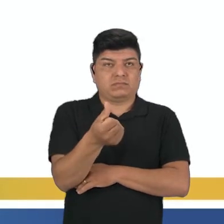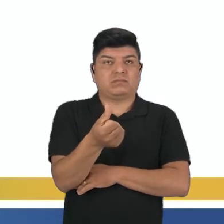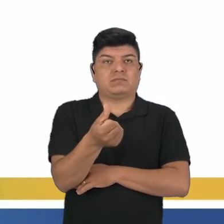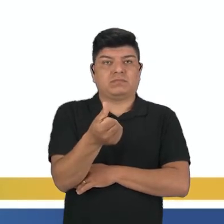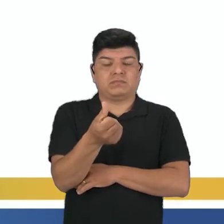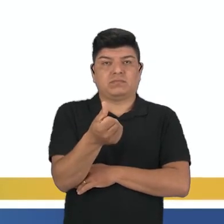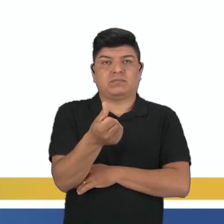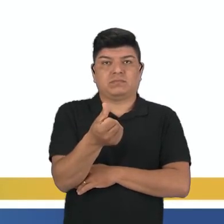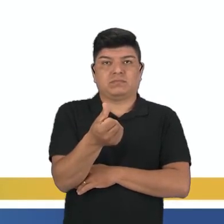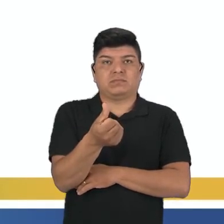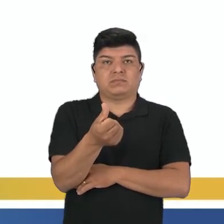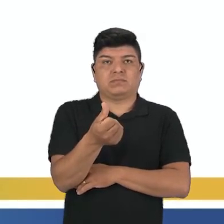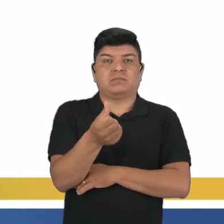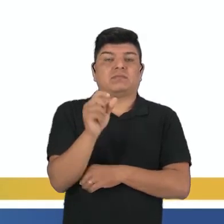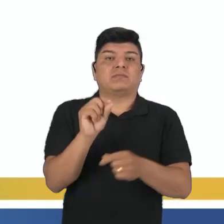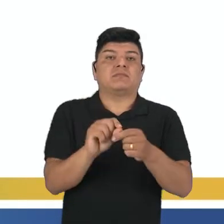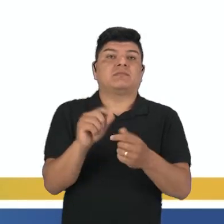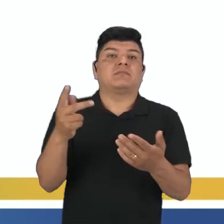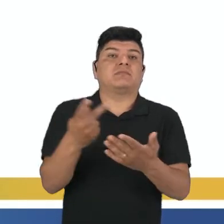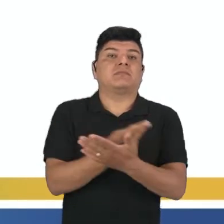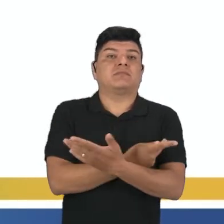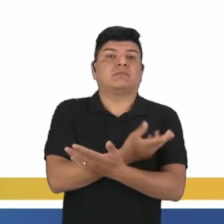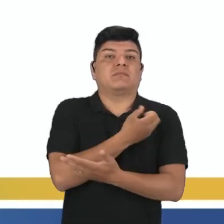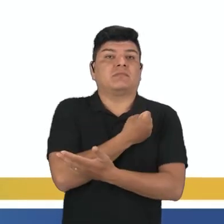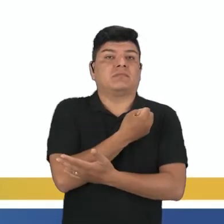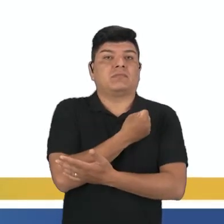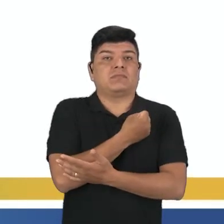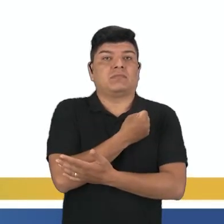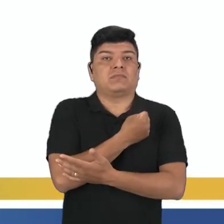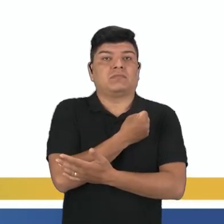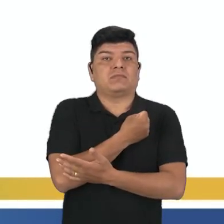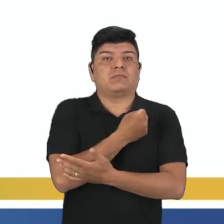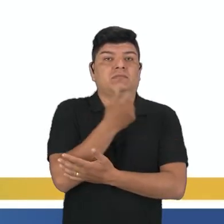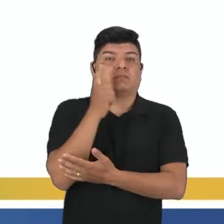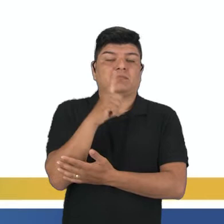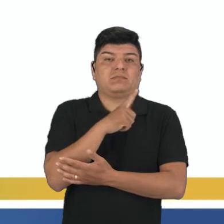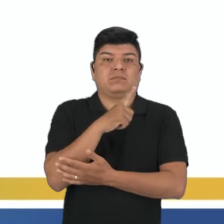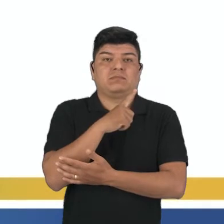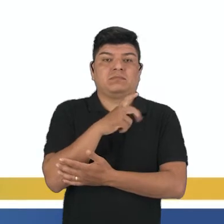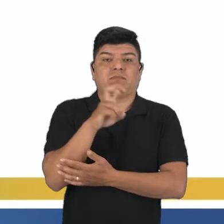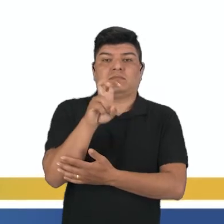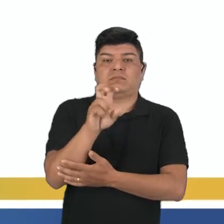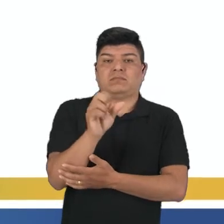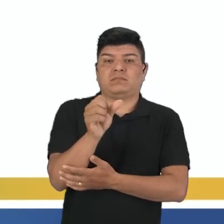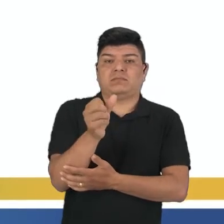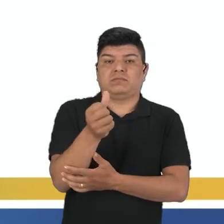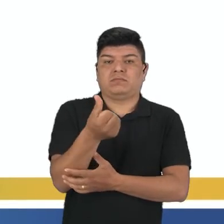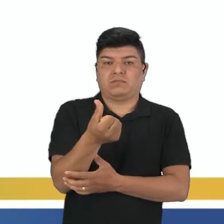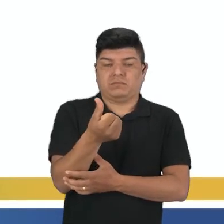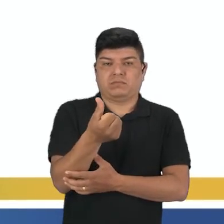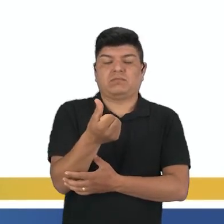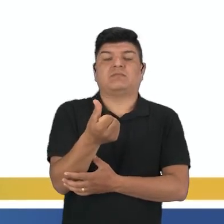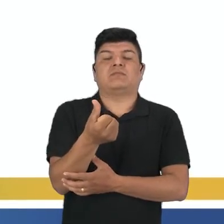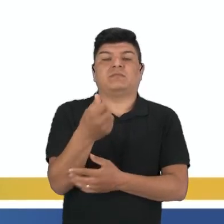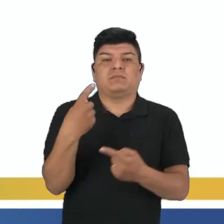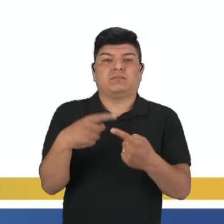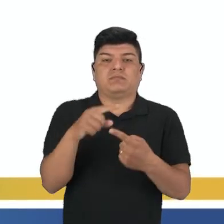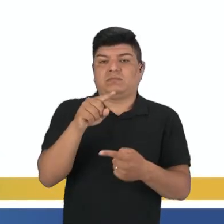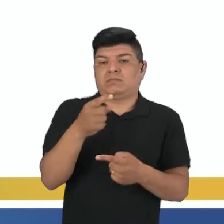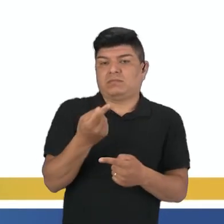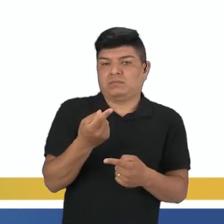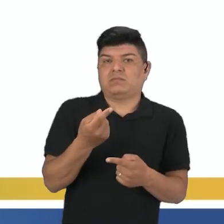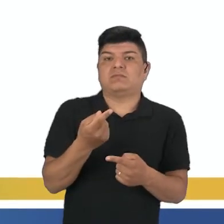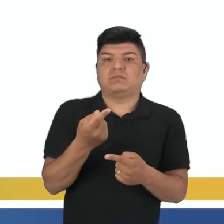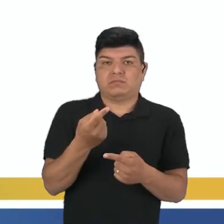e 6, o que acontece? O número que eu obtenho é 5,6. Porque a vírgula